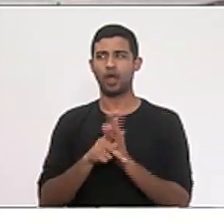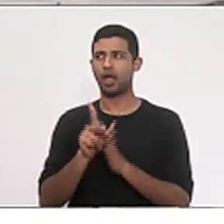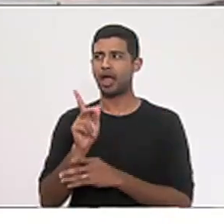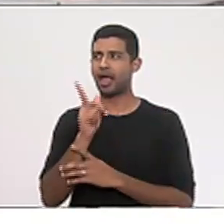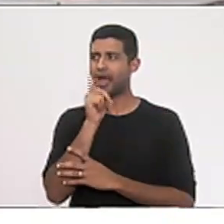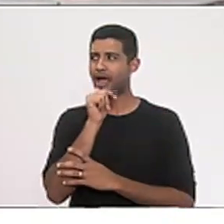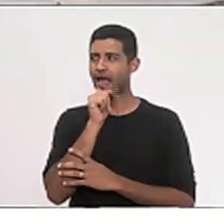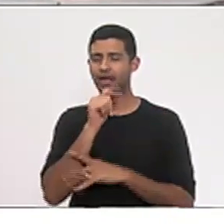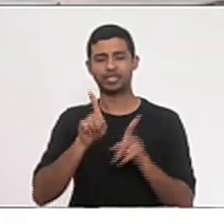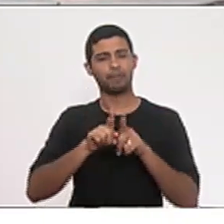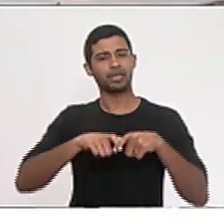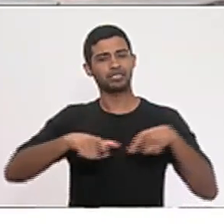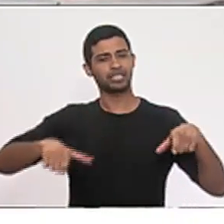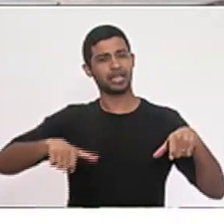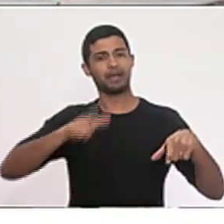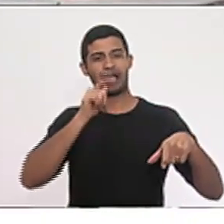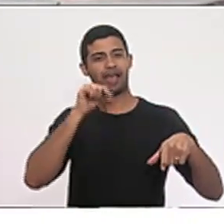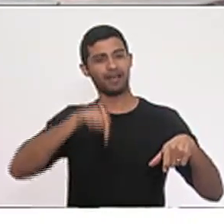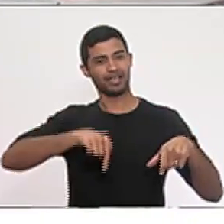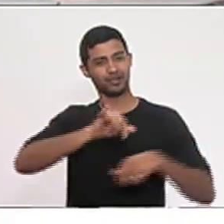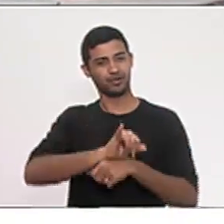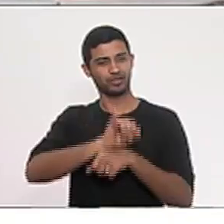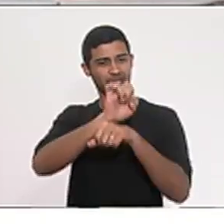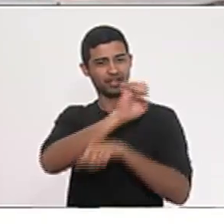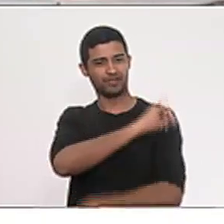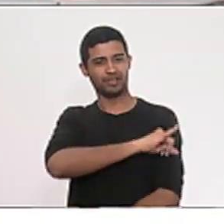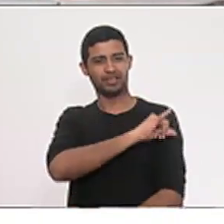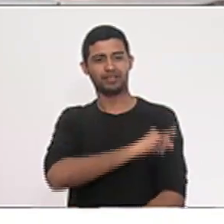do saneamento no estado do Rio de Janeiro.